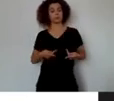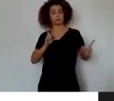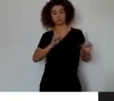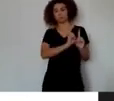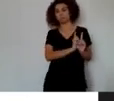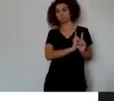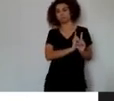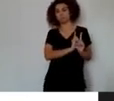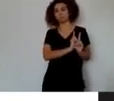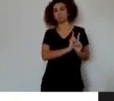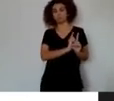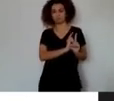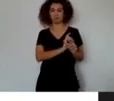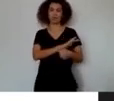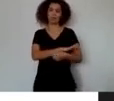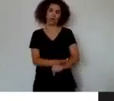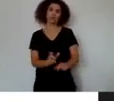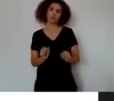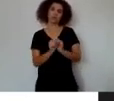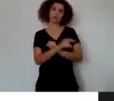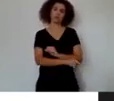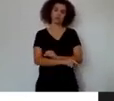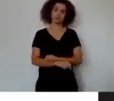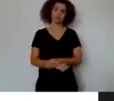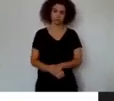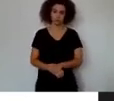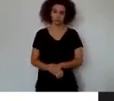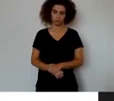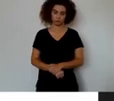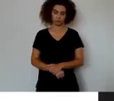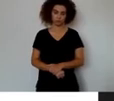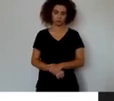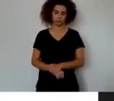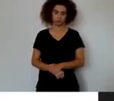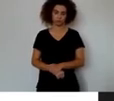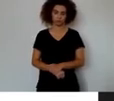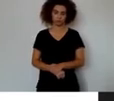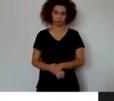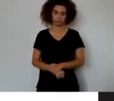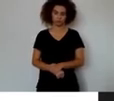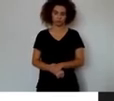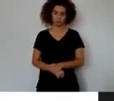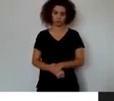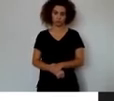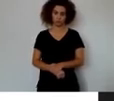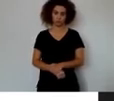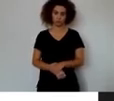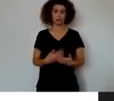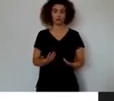faz parte dessa construção, faz isso, né? Essa desumanização. Tanto que é isso, né? Já que não são humanos mesmo, então podem, né,